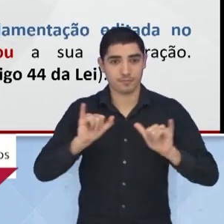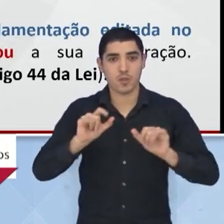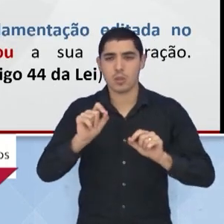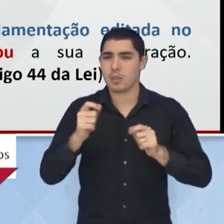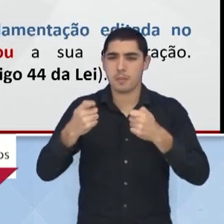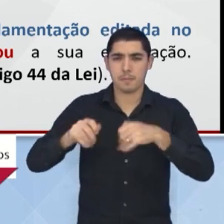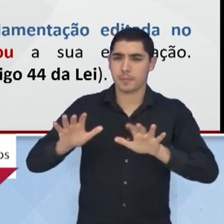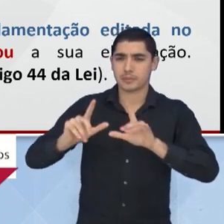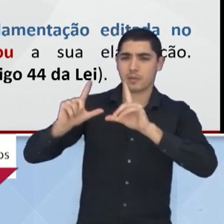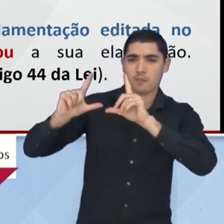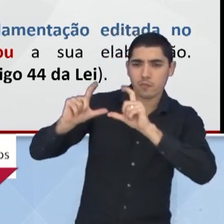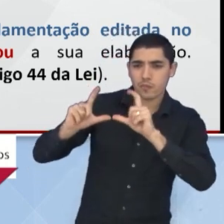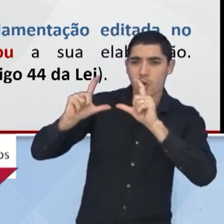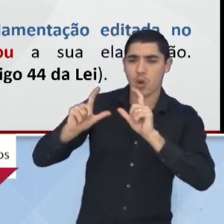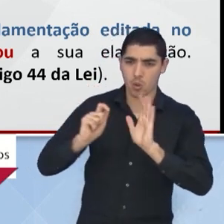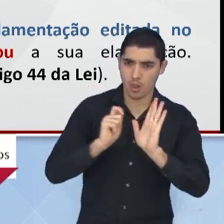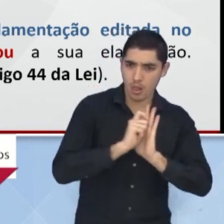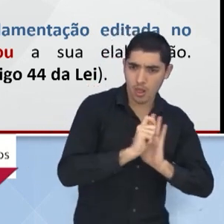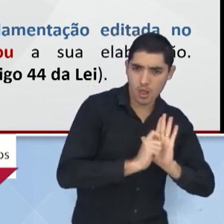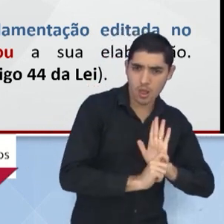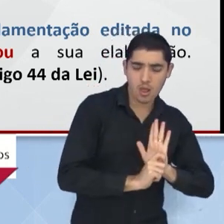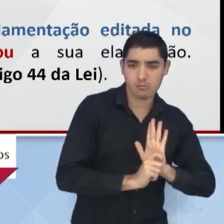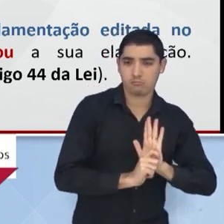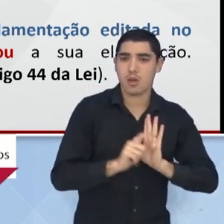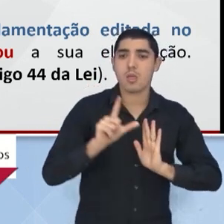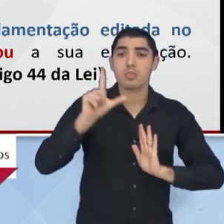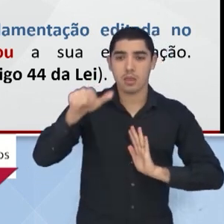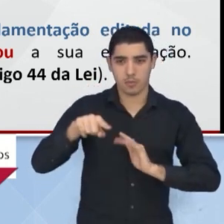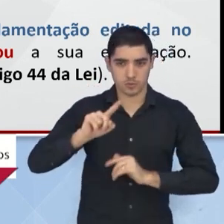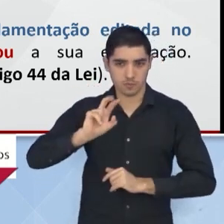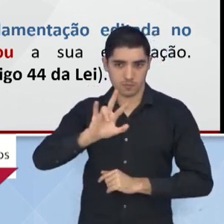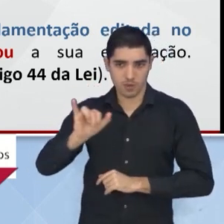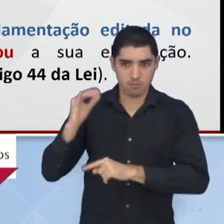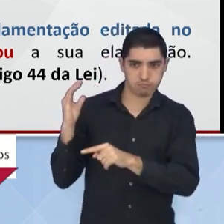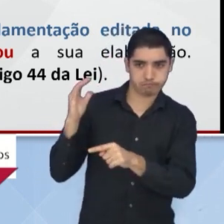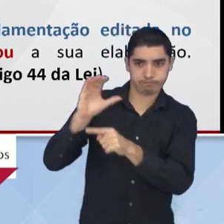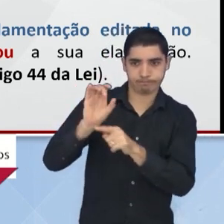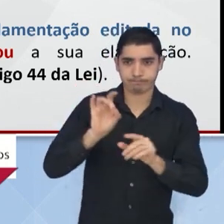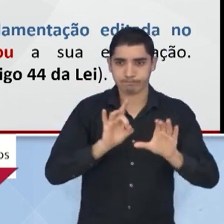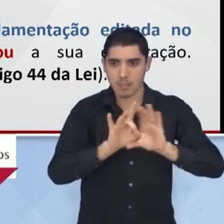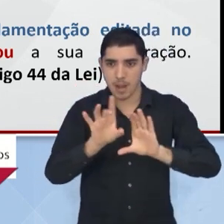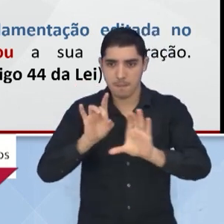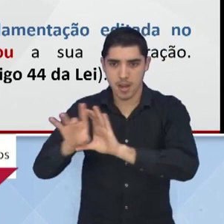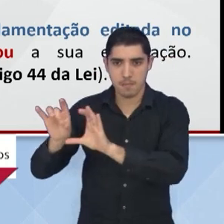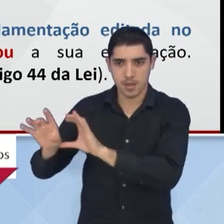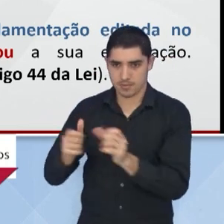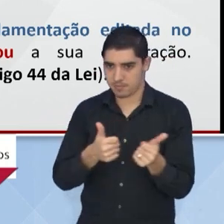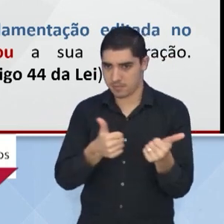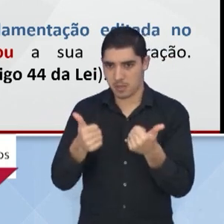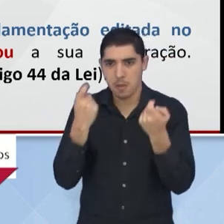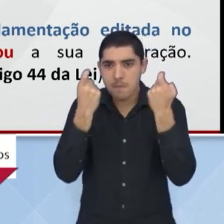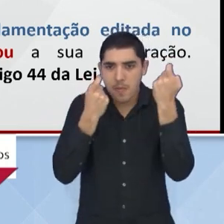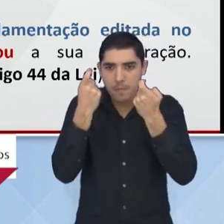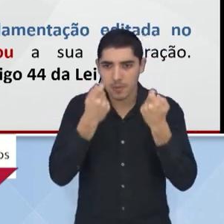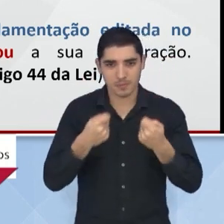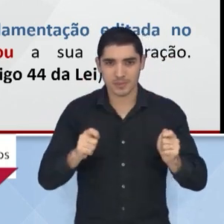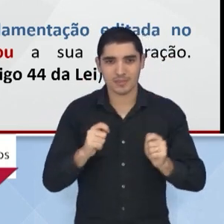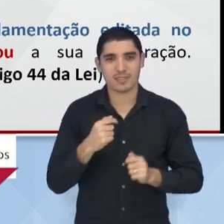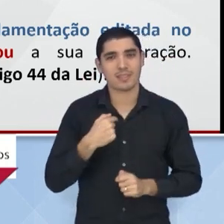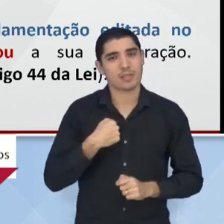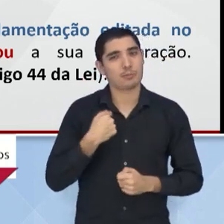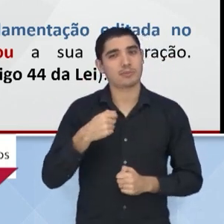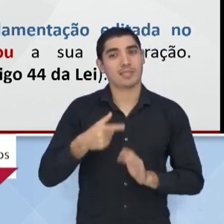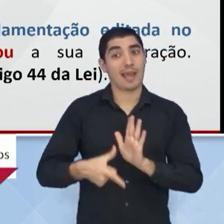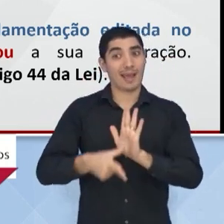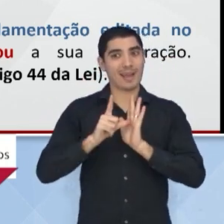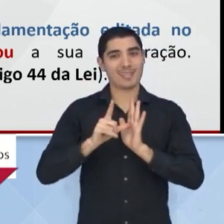tirar foto ou anotar as coisas do slide porque nós vamos disponibilizar posteriormente tá Não se preocupem falei tarde né devia ter falado